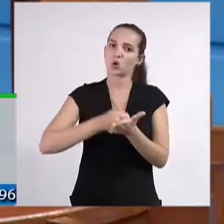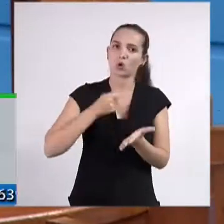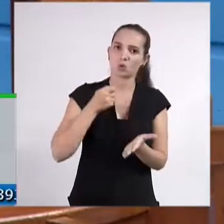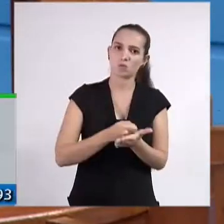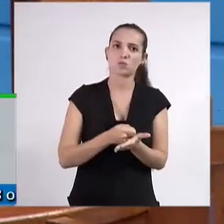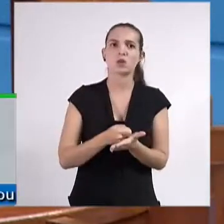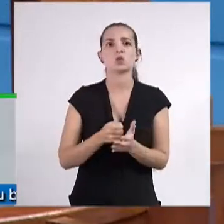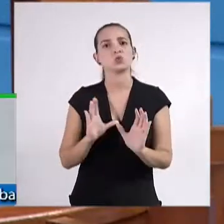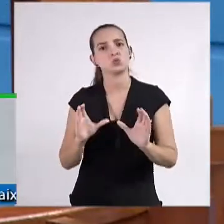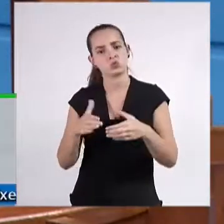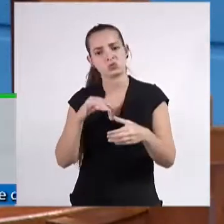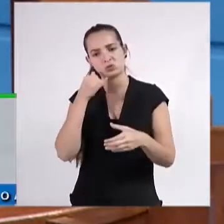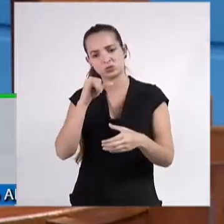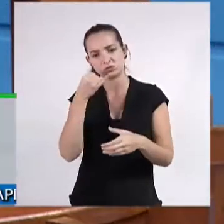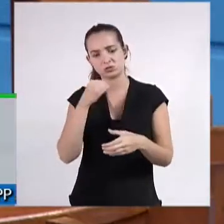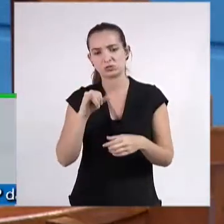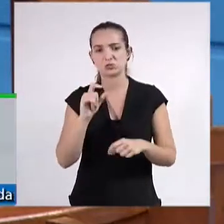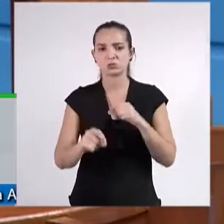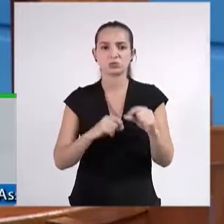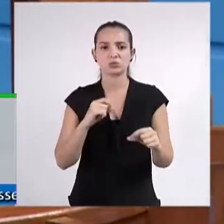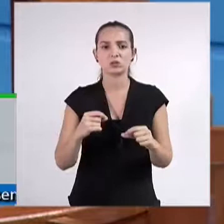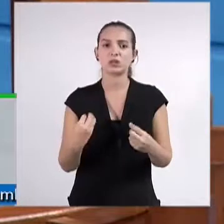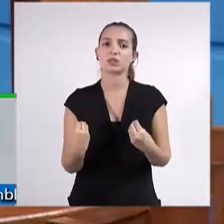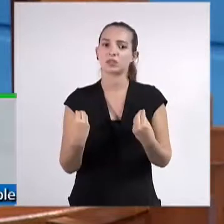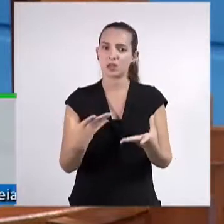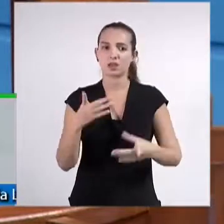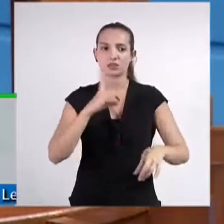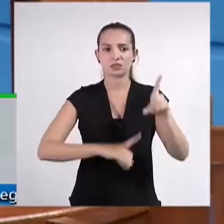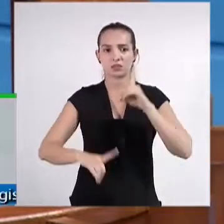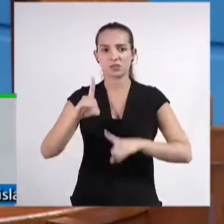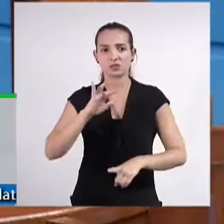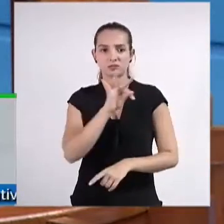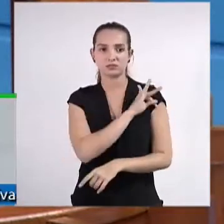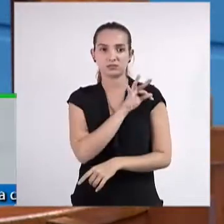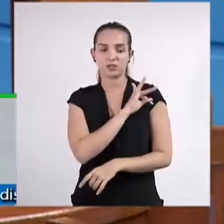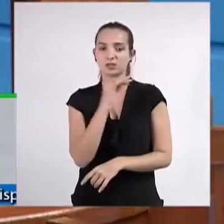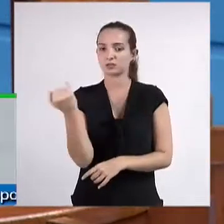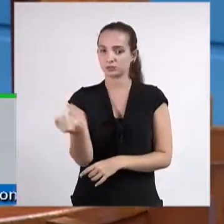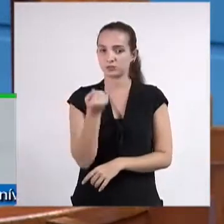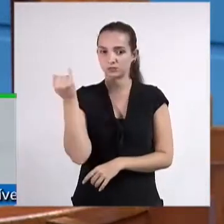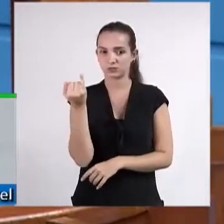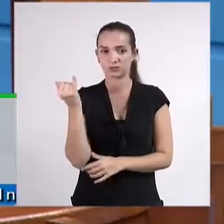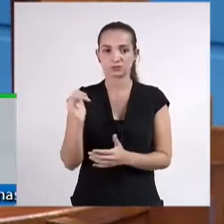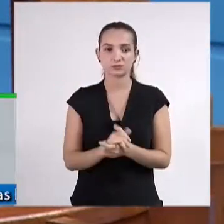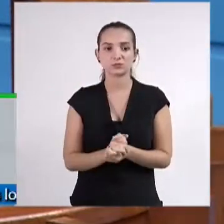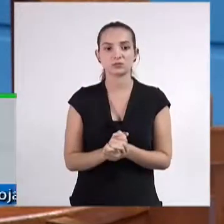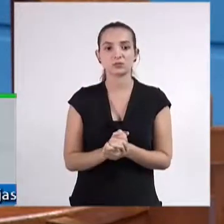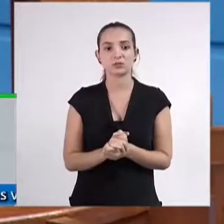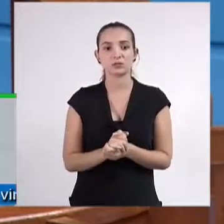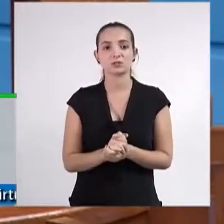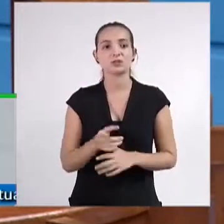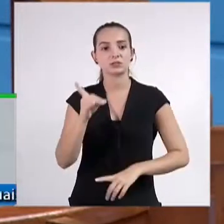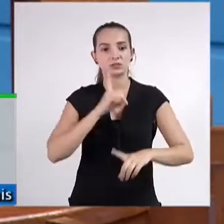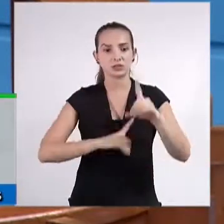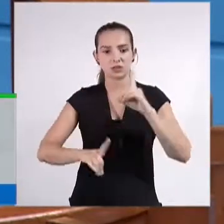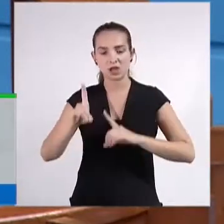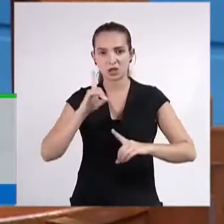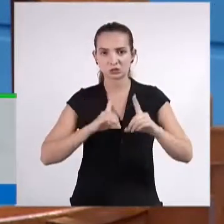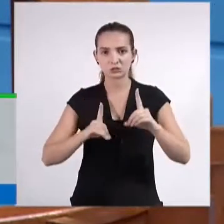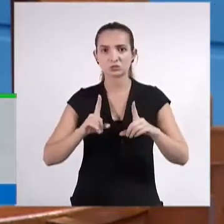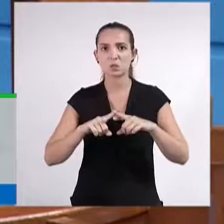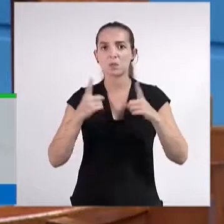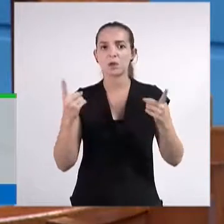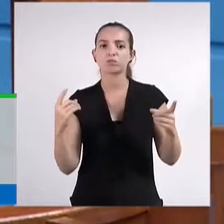parte da concessionária, ela traz dados técnicos importantes, mas que são dados